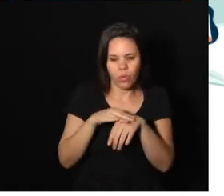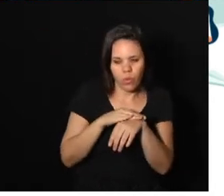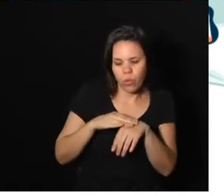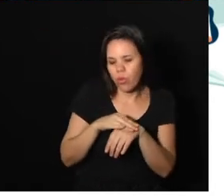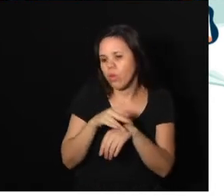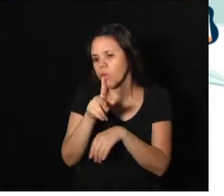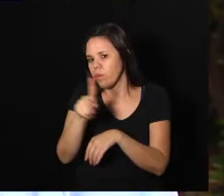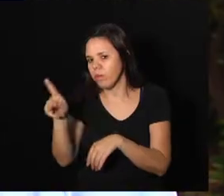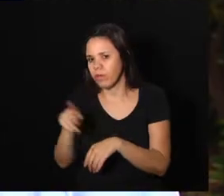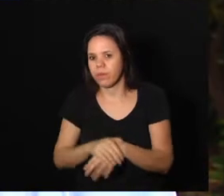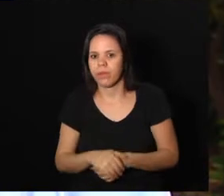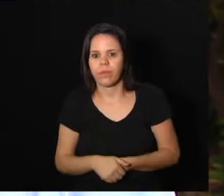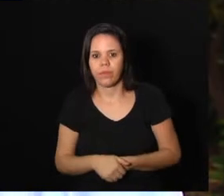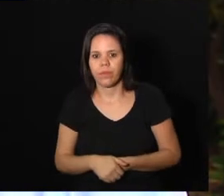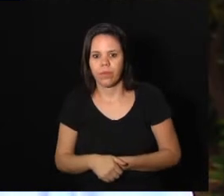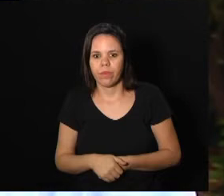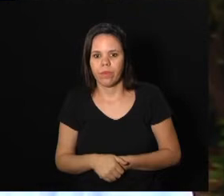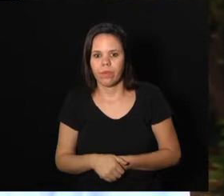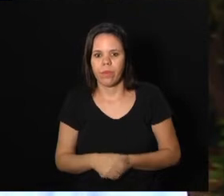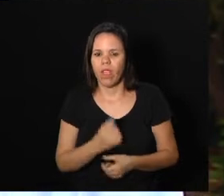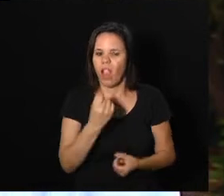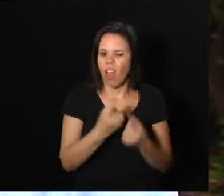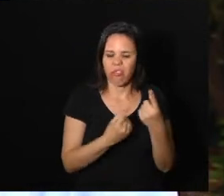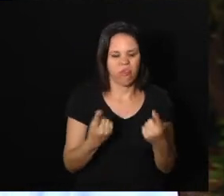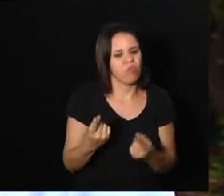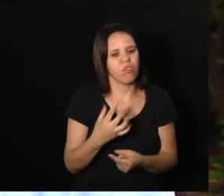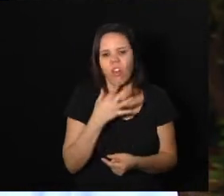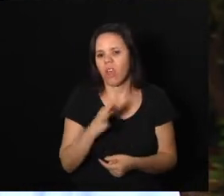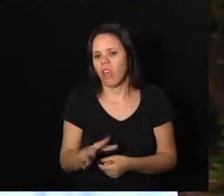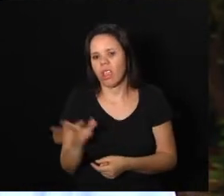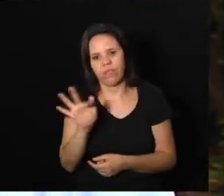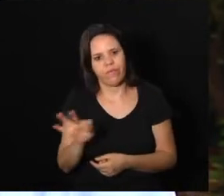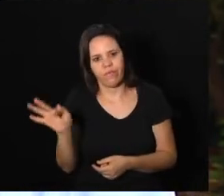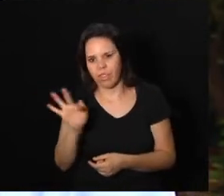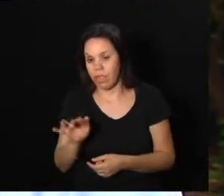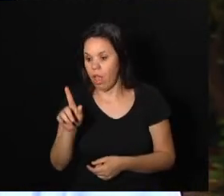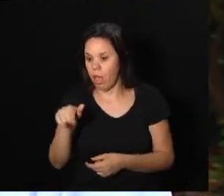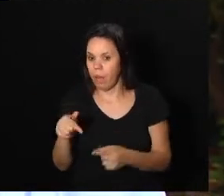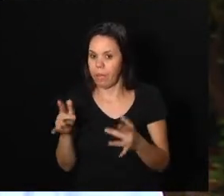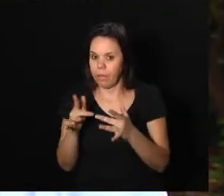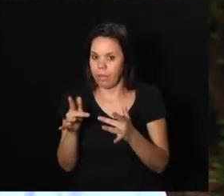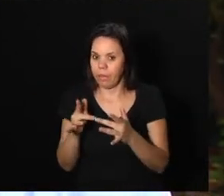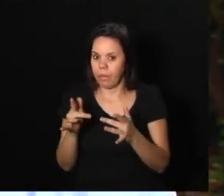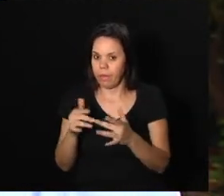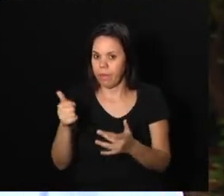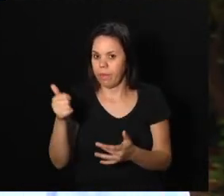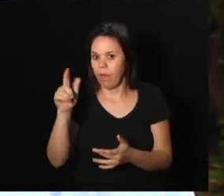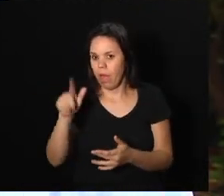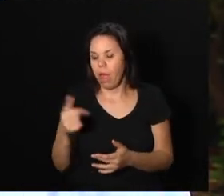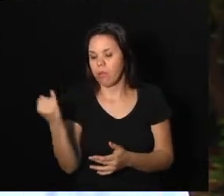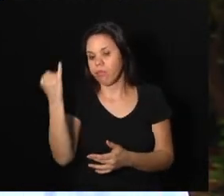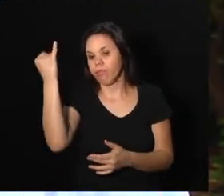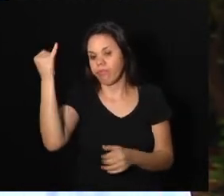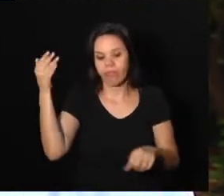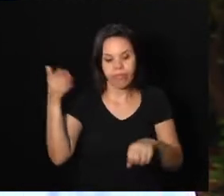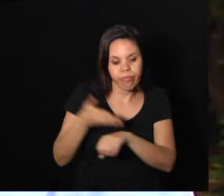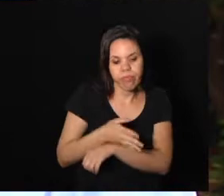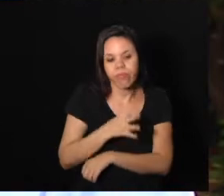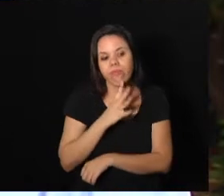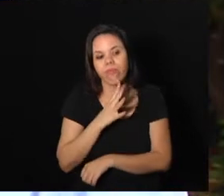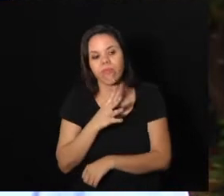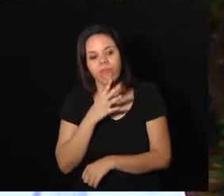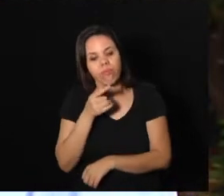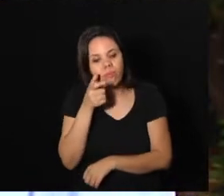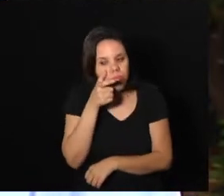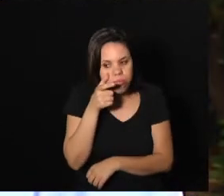com o professor. Muitos deles não conhecem a universidade, esse é o primeiro contato. Então é muito importante que eles estejam aqui para que eles vejam